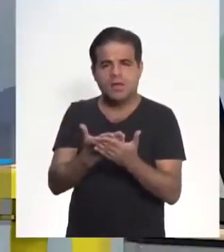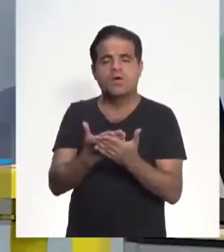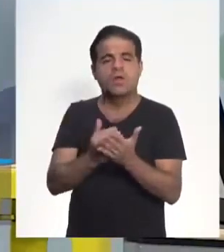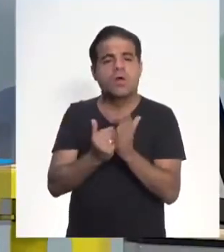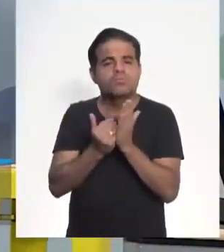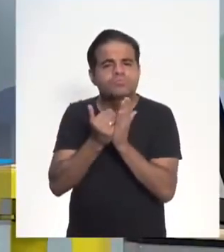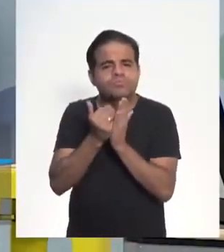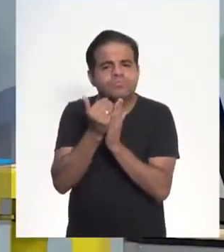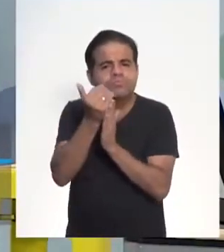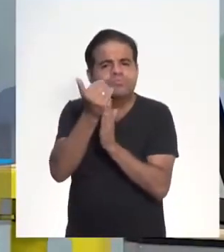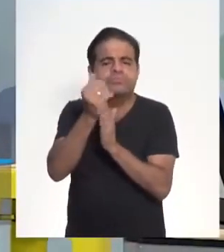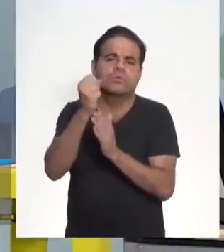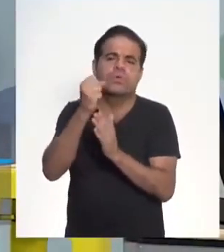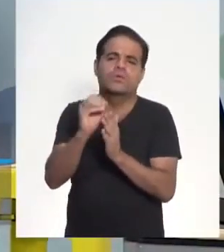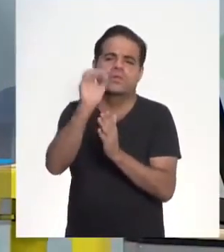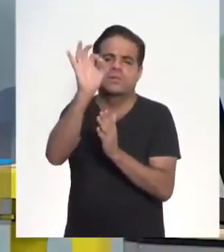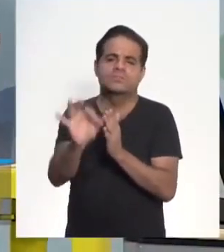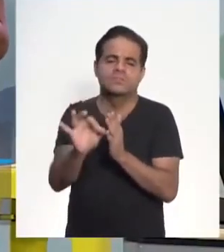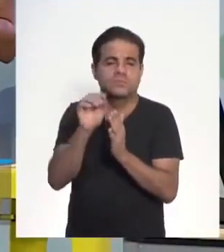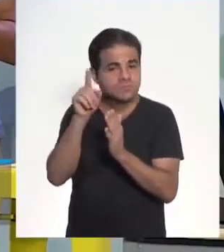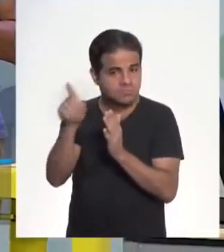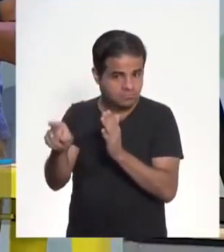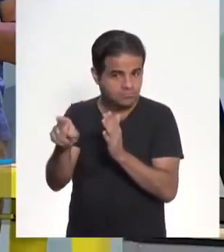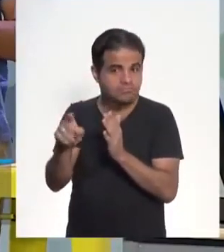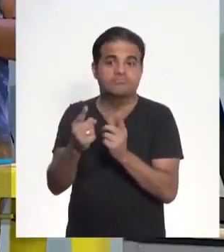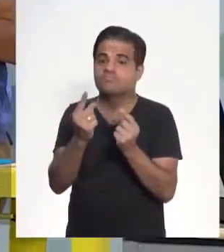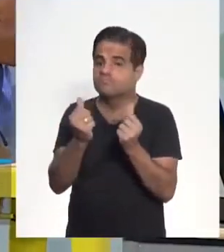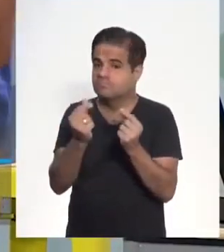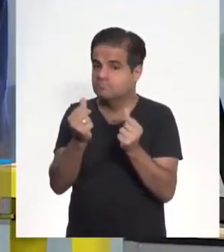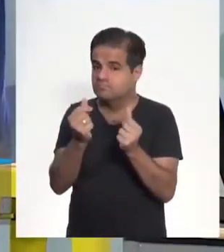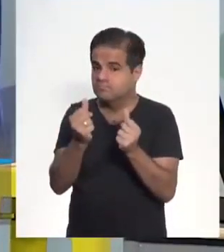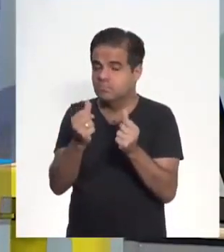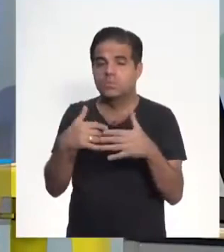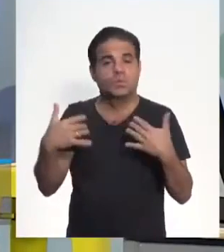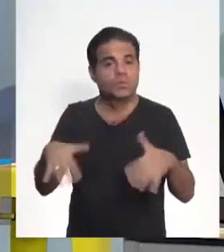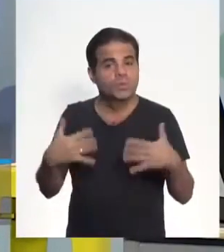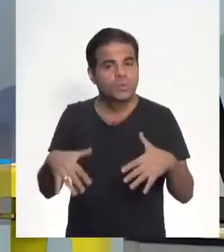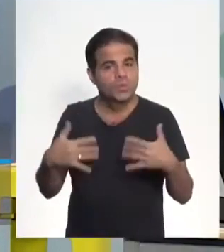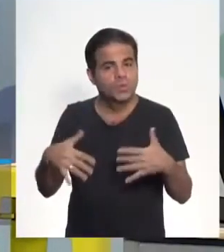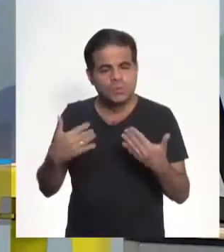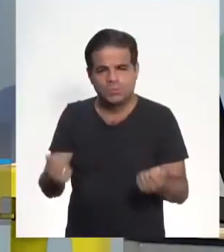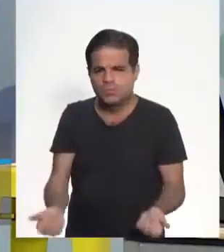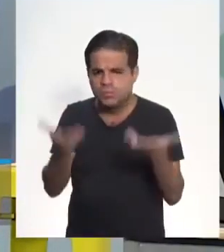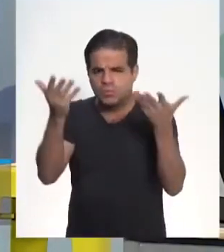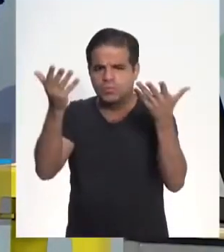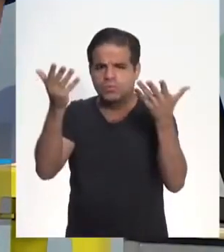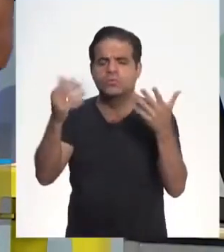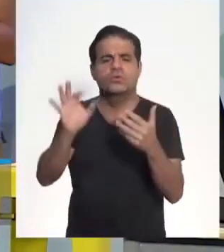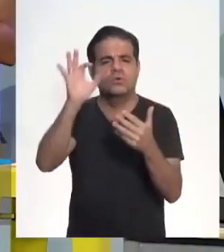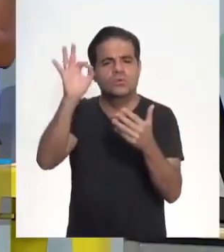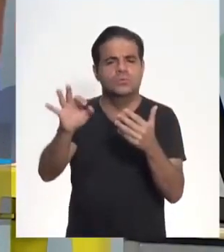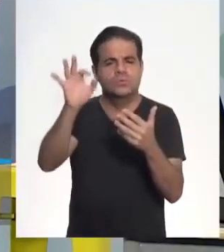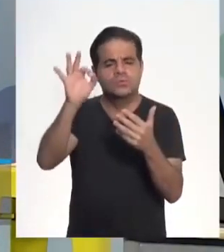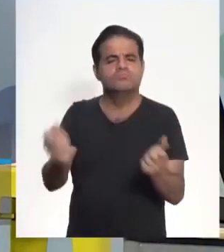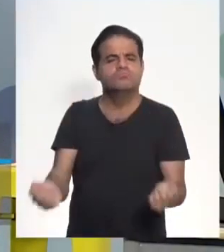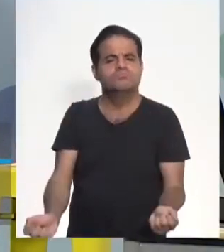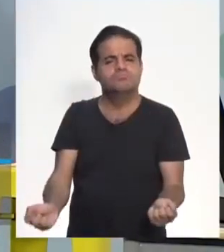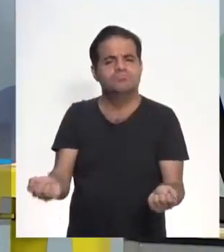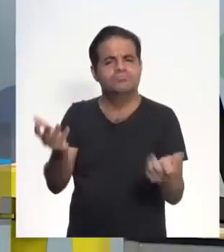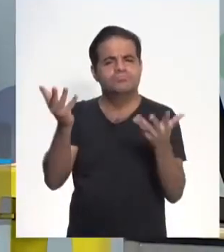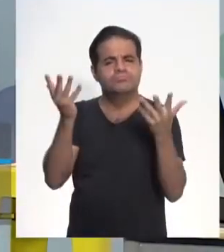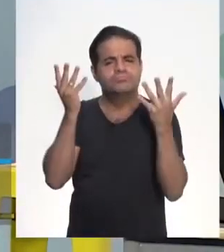de 80% no seu preço. Muito. Percentual muito alto, tá